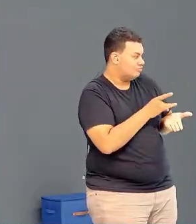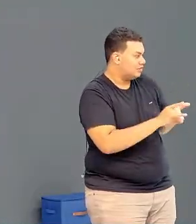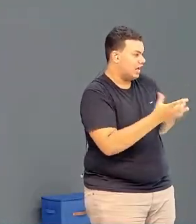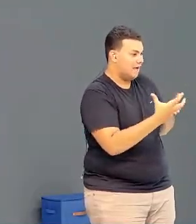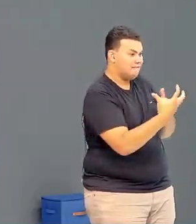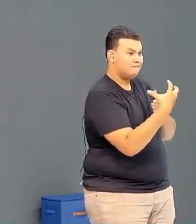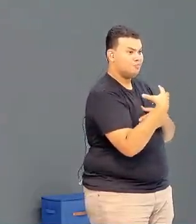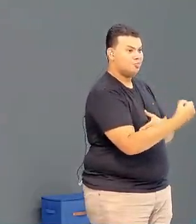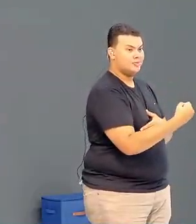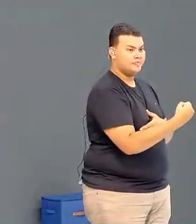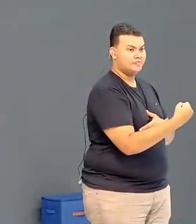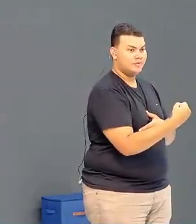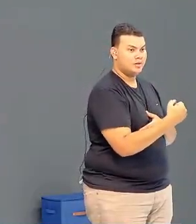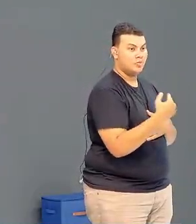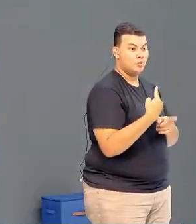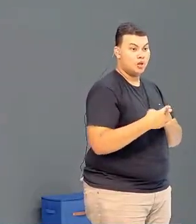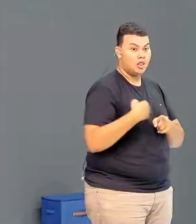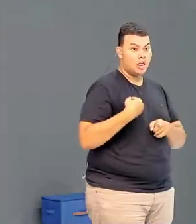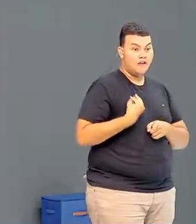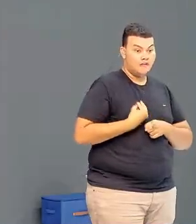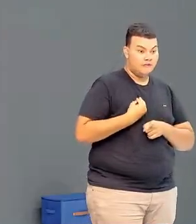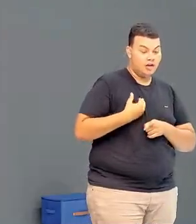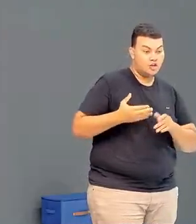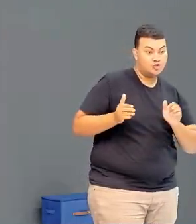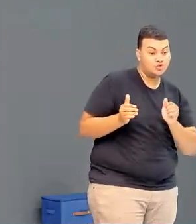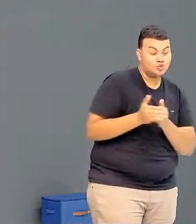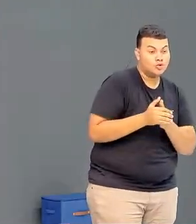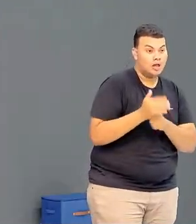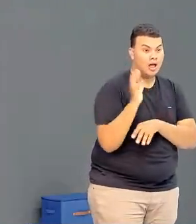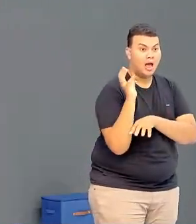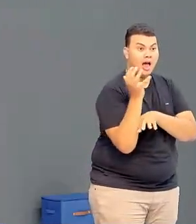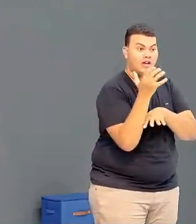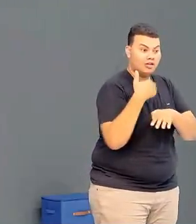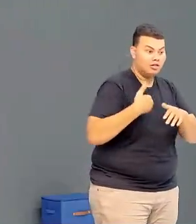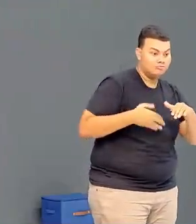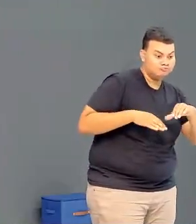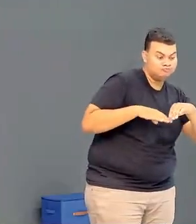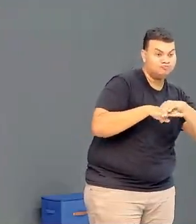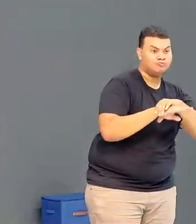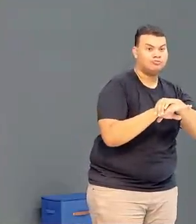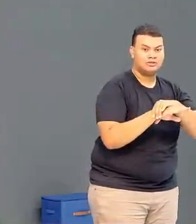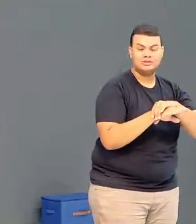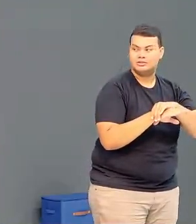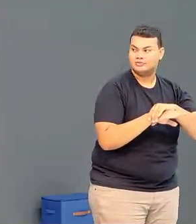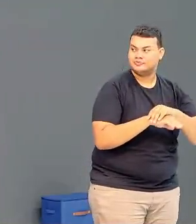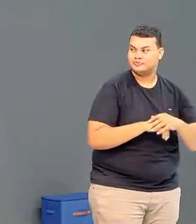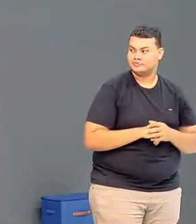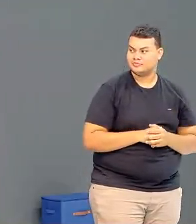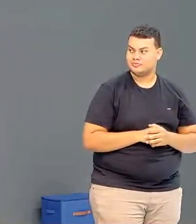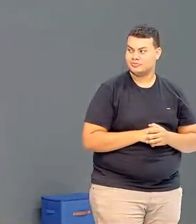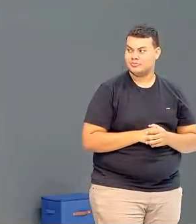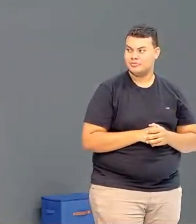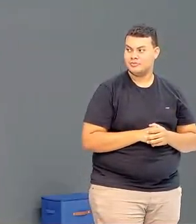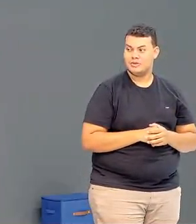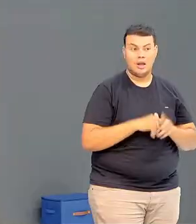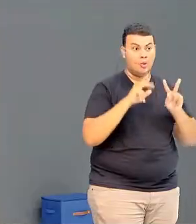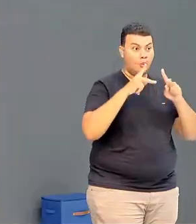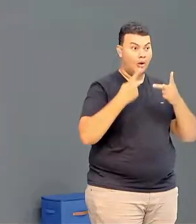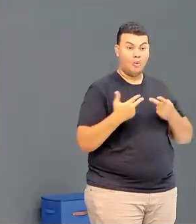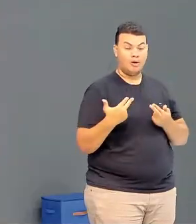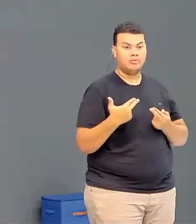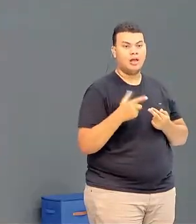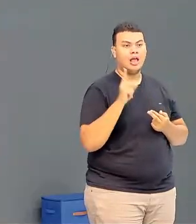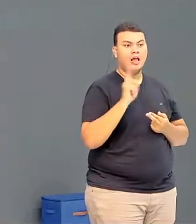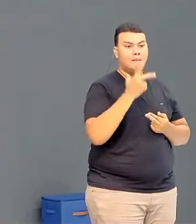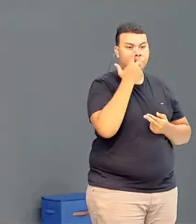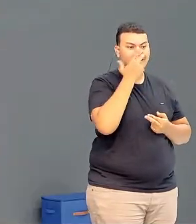Ele viveu muito tempo dentro daquela caverna, escondido, vivendo não como ser humano, mas